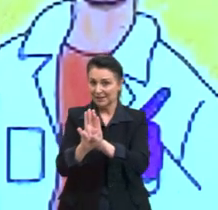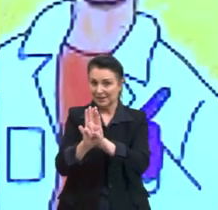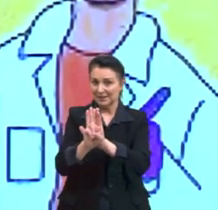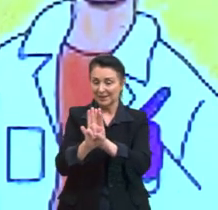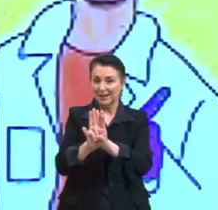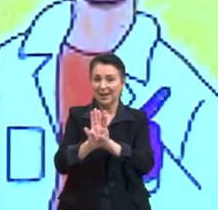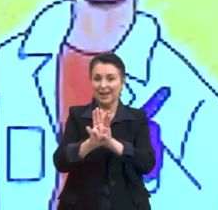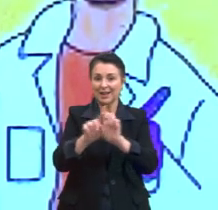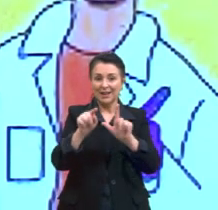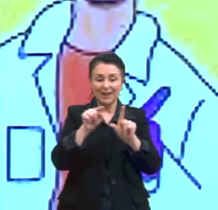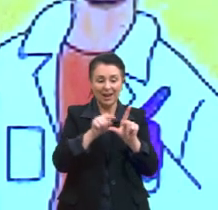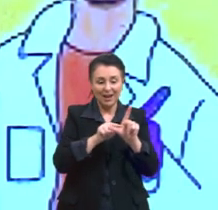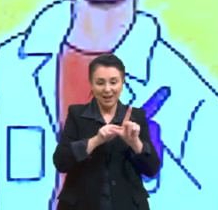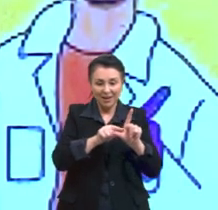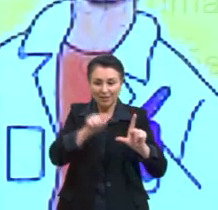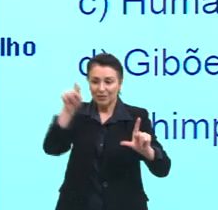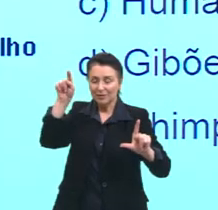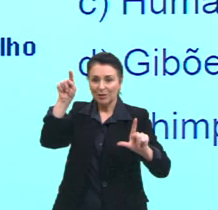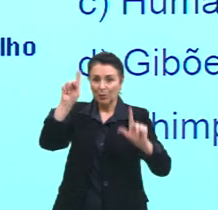a evolução humana